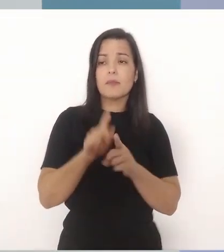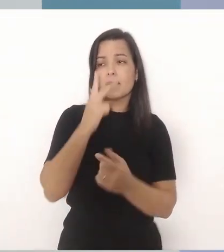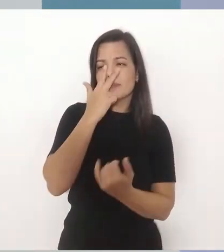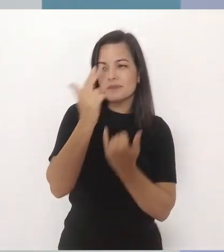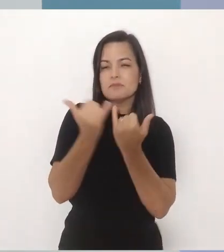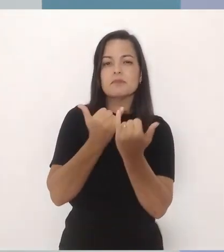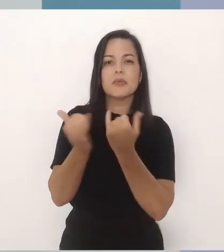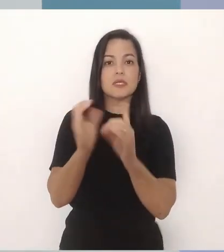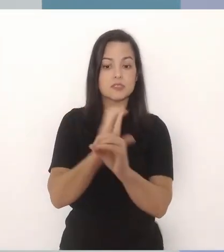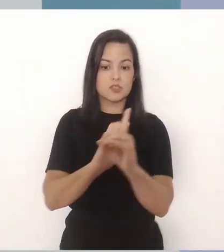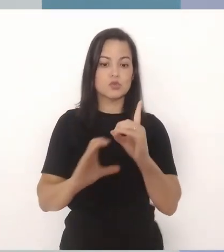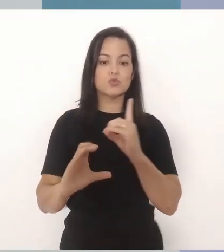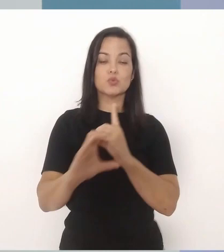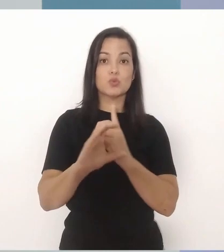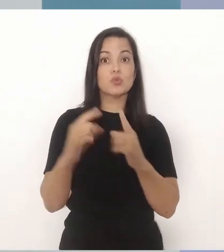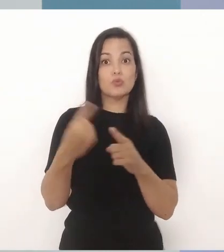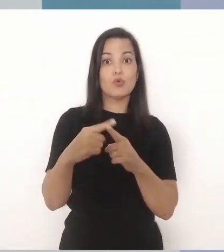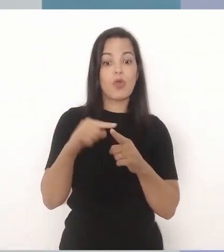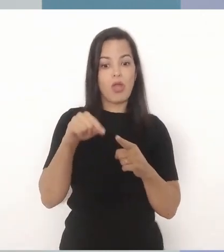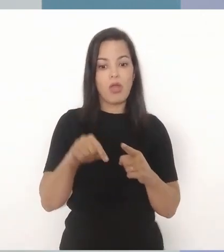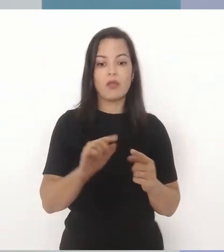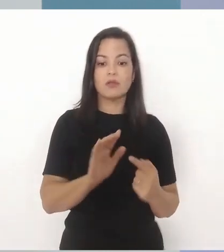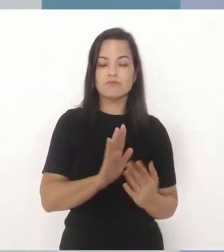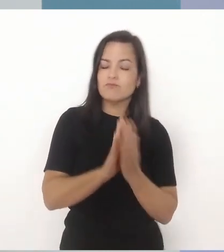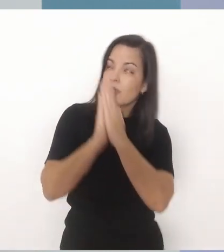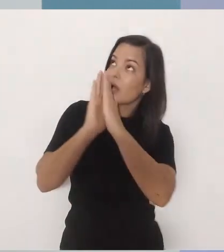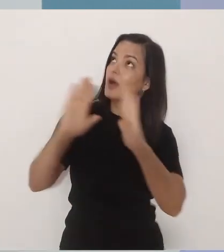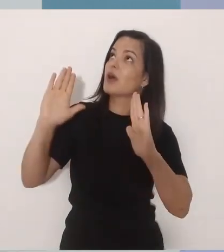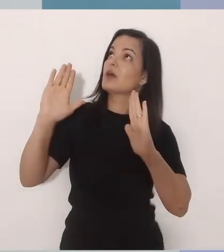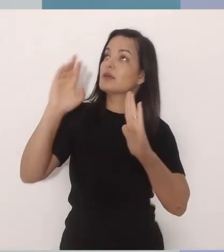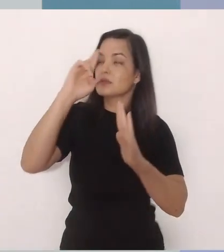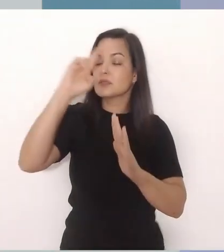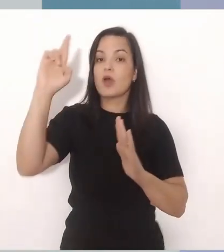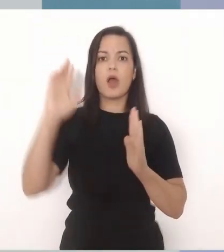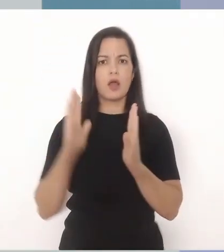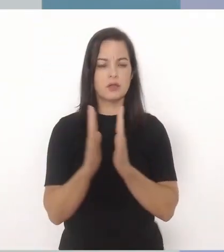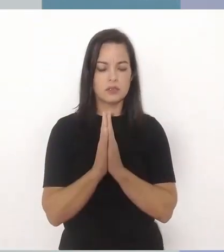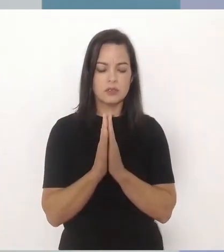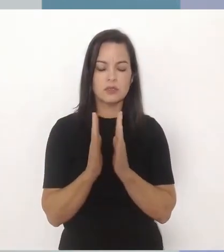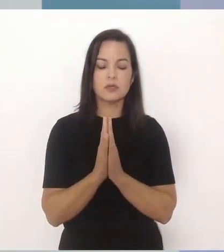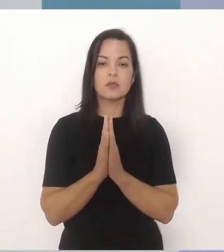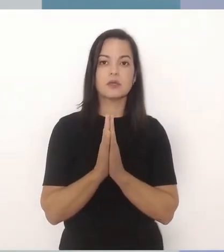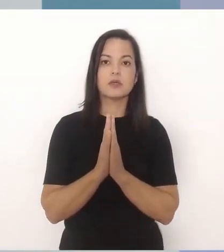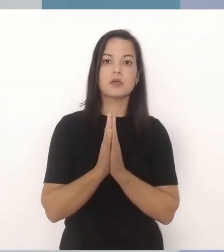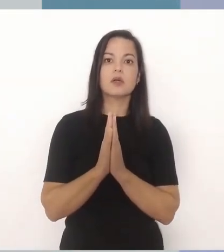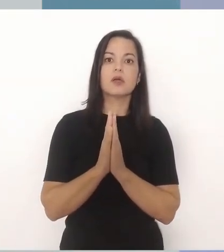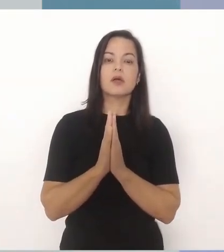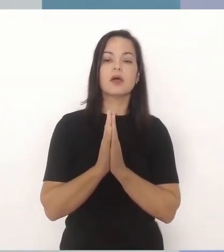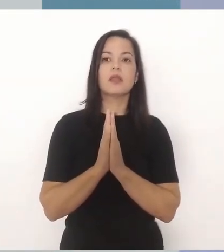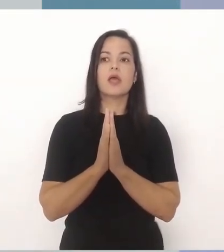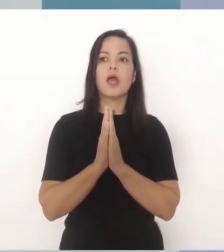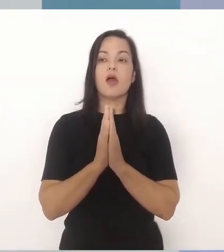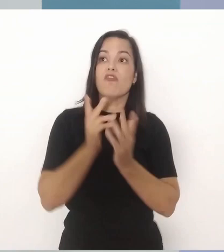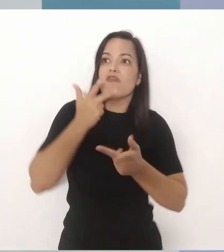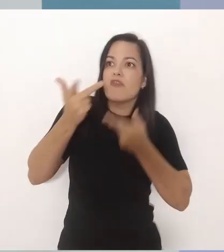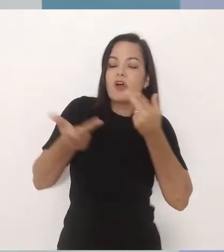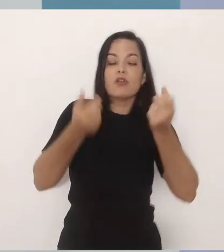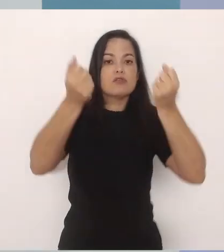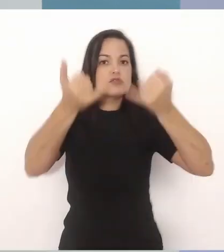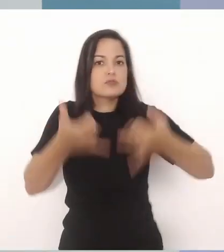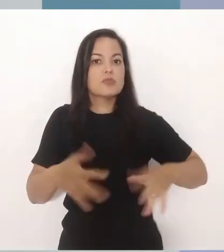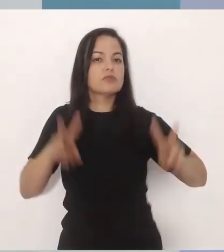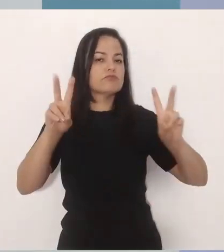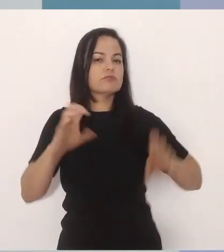por assim dizer, porque ele adorou o Senhor, ele orou, ele falou, ele explicou, ele pregou a respeito da